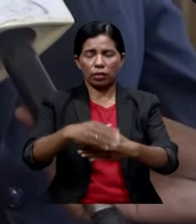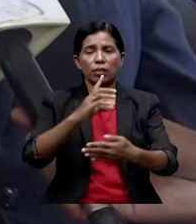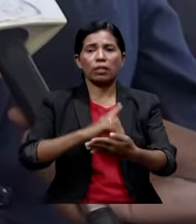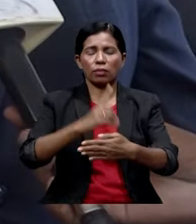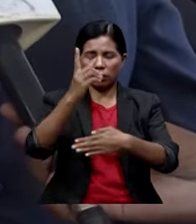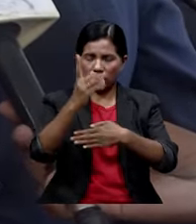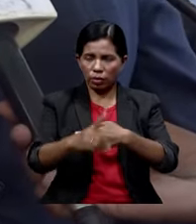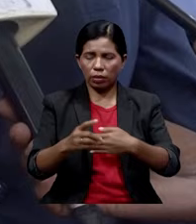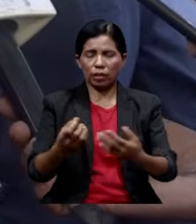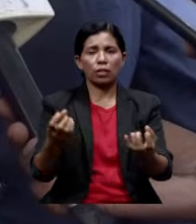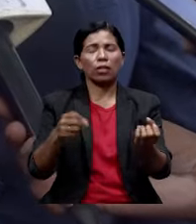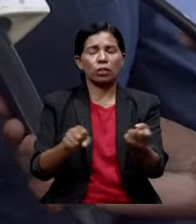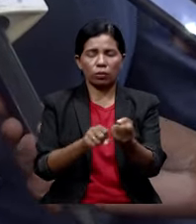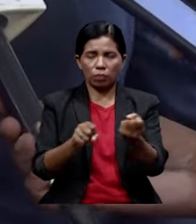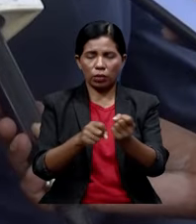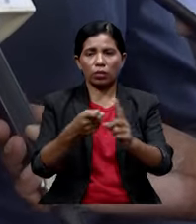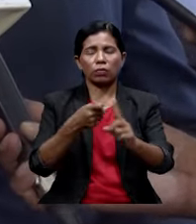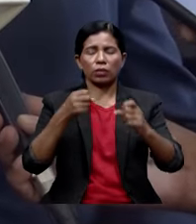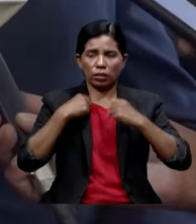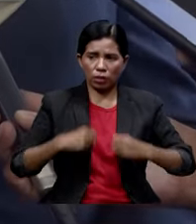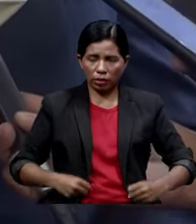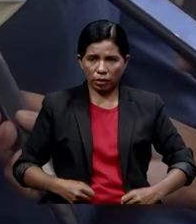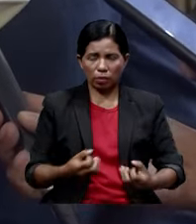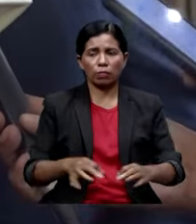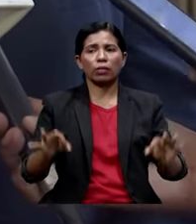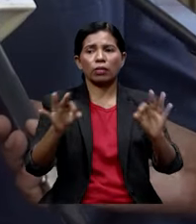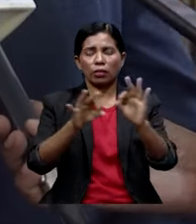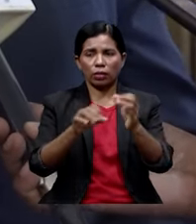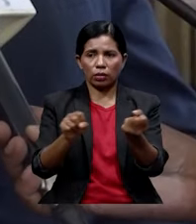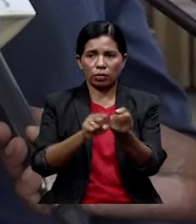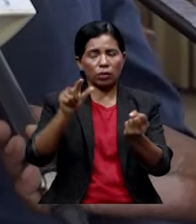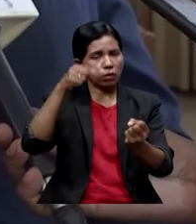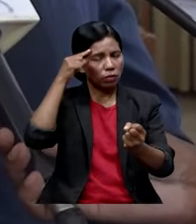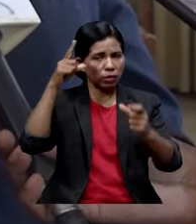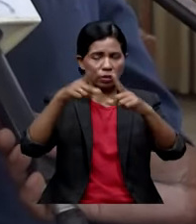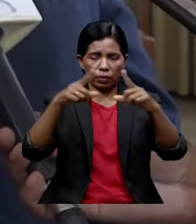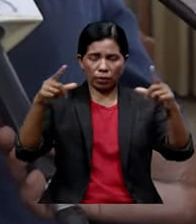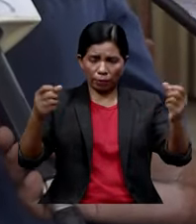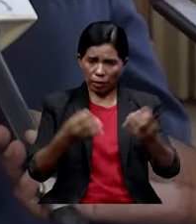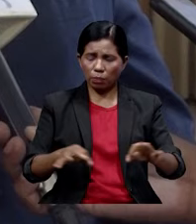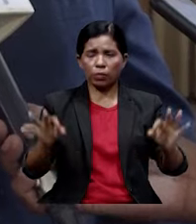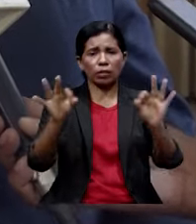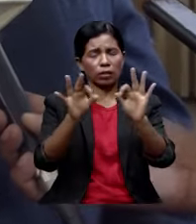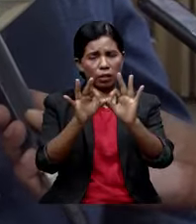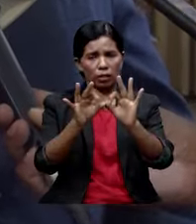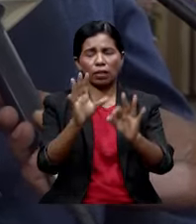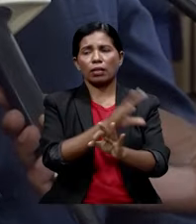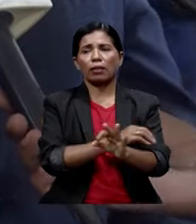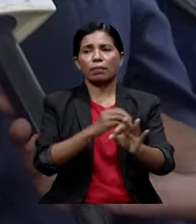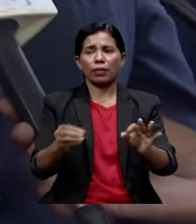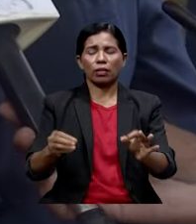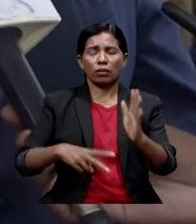muito de apoio no setor da saúde. Portanto, é mesmo importante este apoio do governo japonês, é muito importante porque constitui um